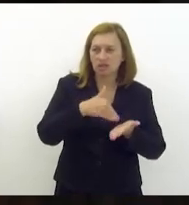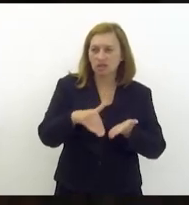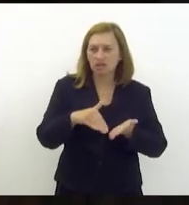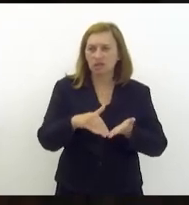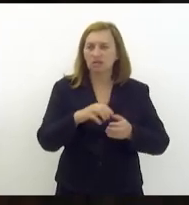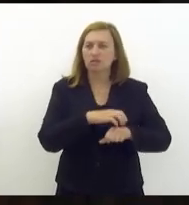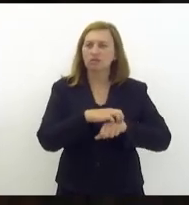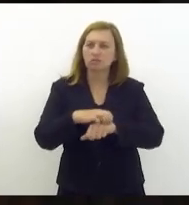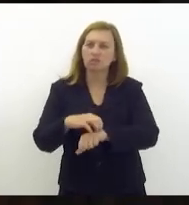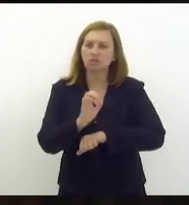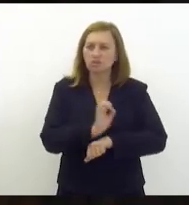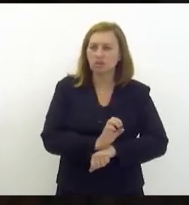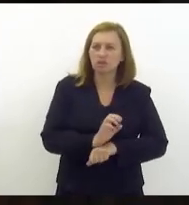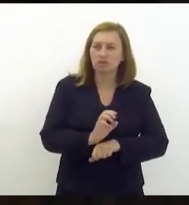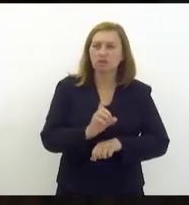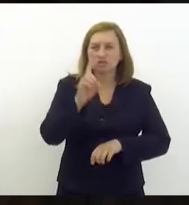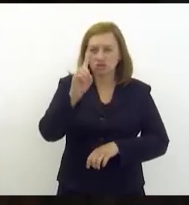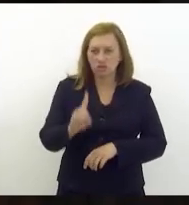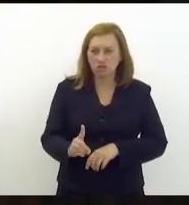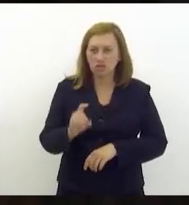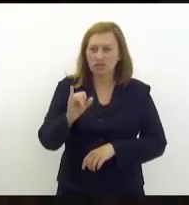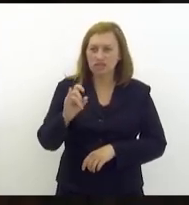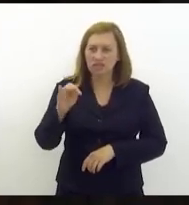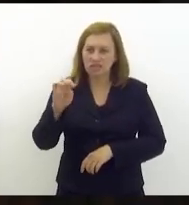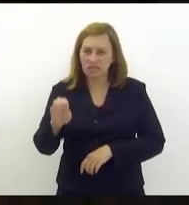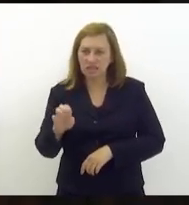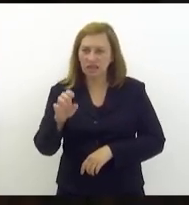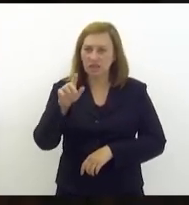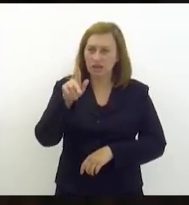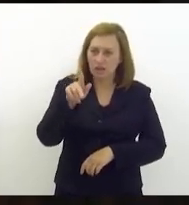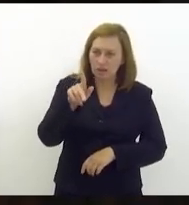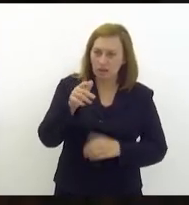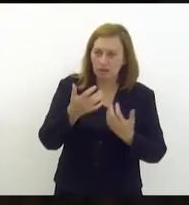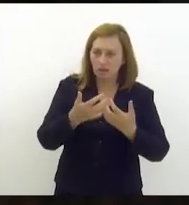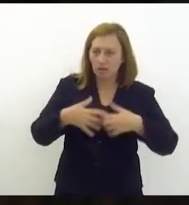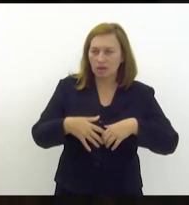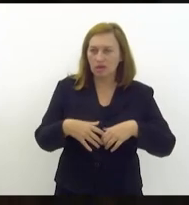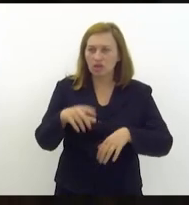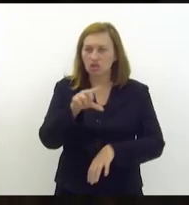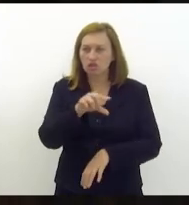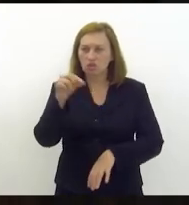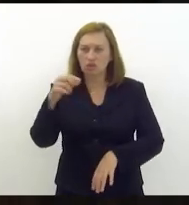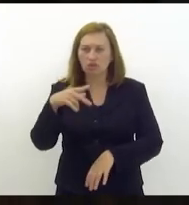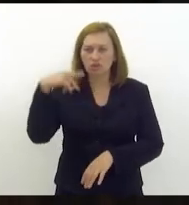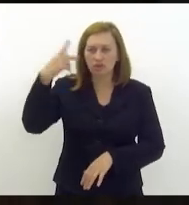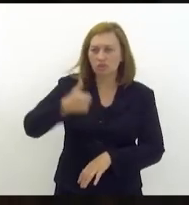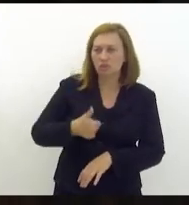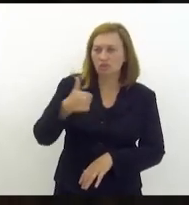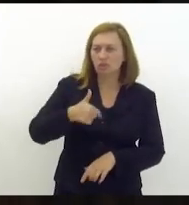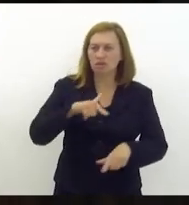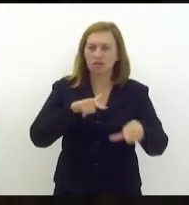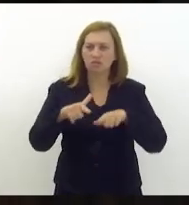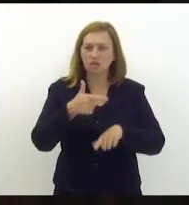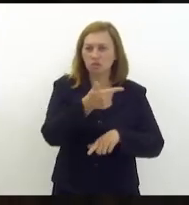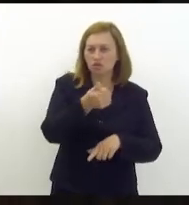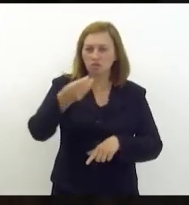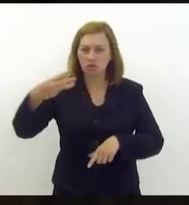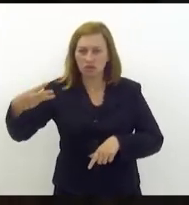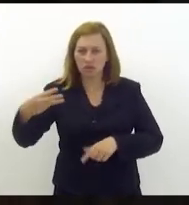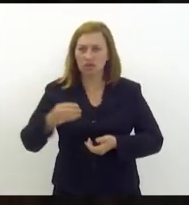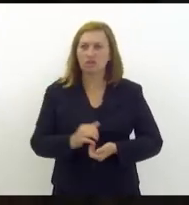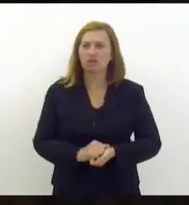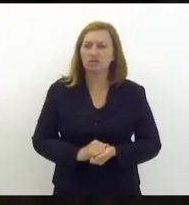Estado diretor do Cine Petrópolis eleito Vereador pelo primeiro mandato em 2003